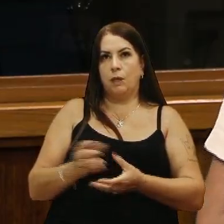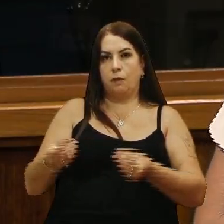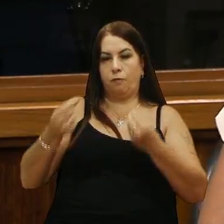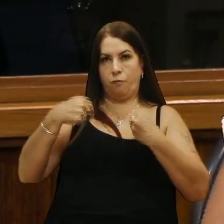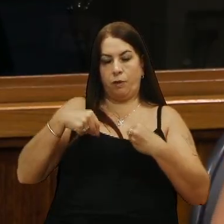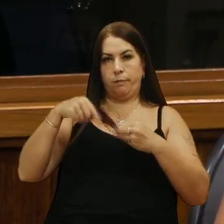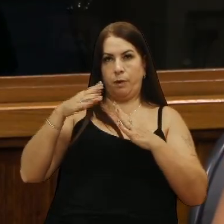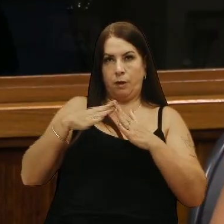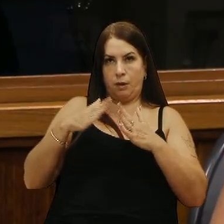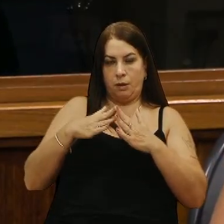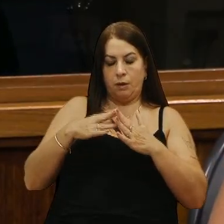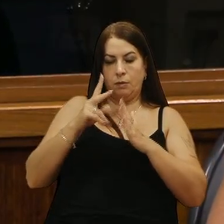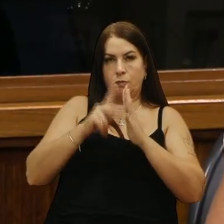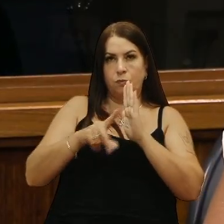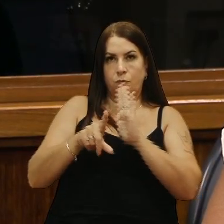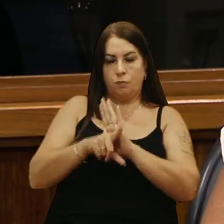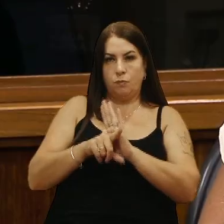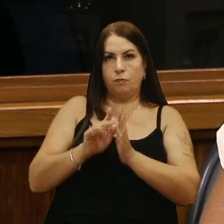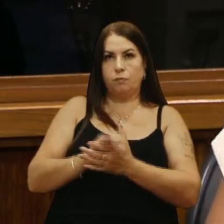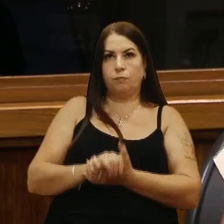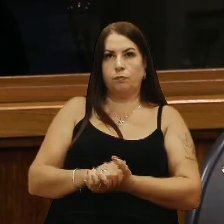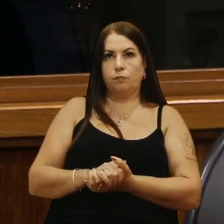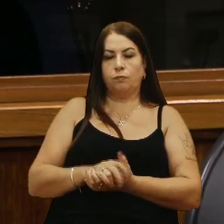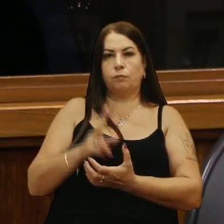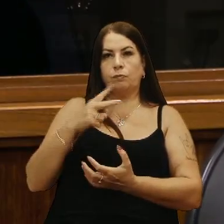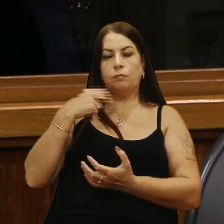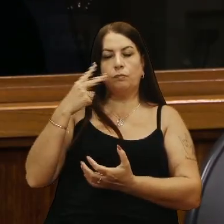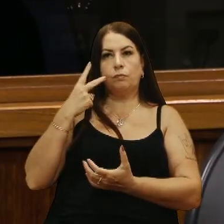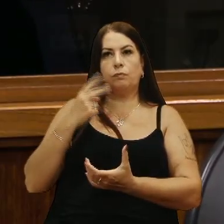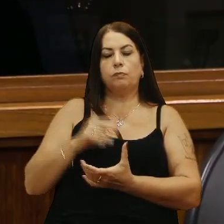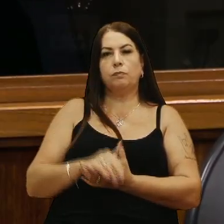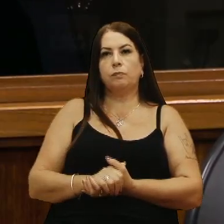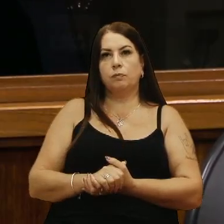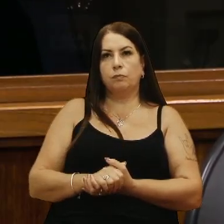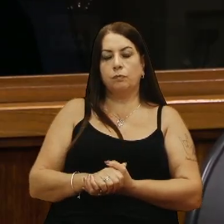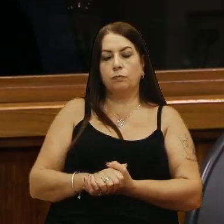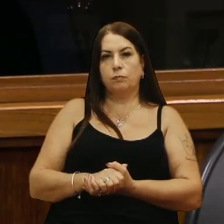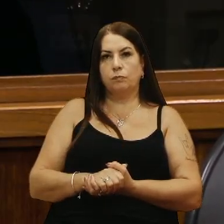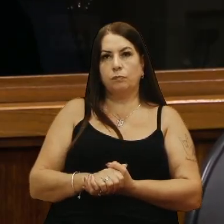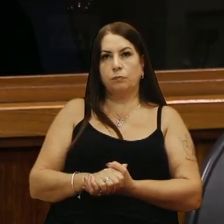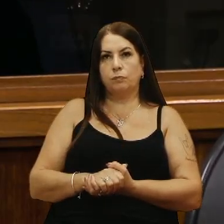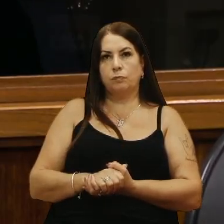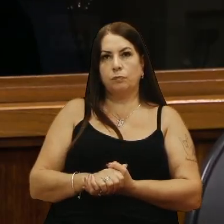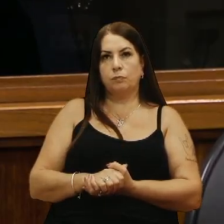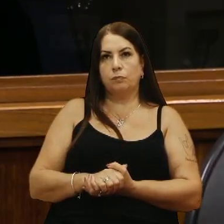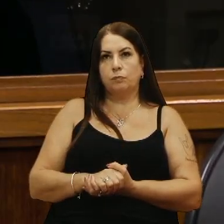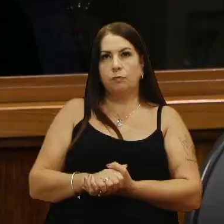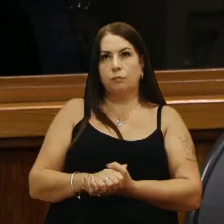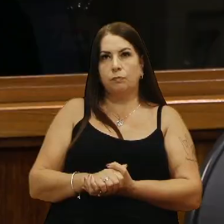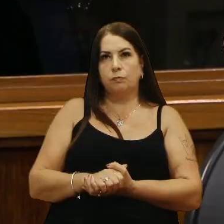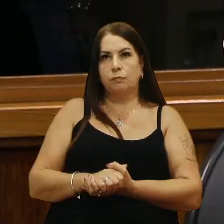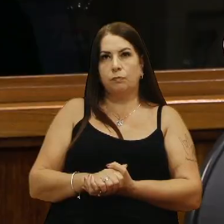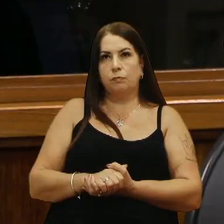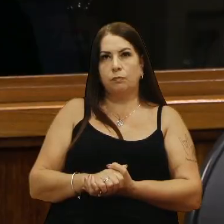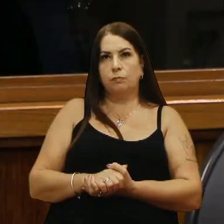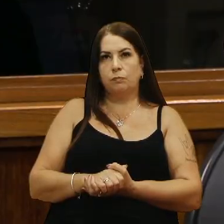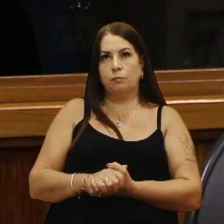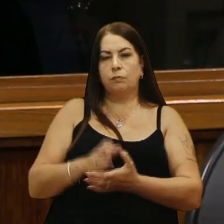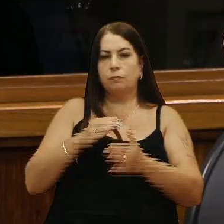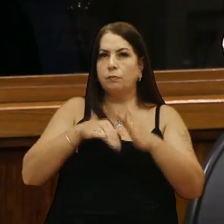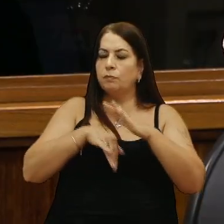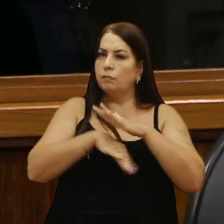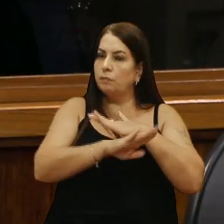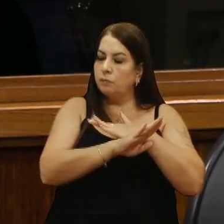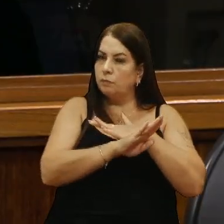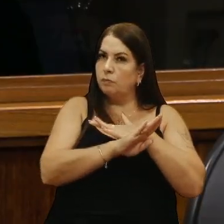casa, esse projeto do vereador foi eu não sei se foi